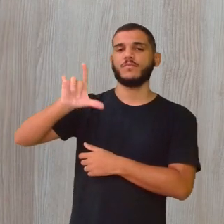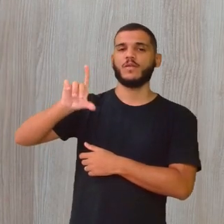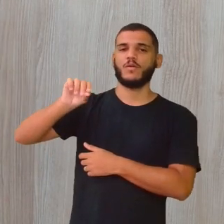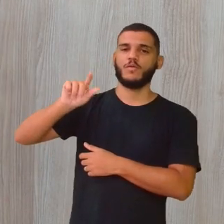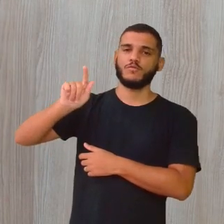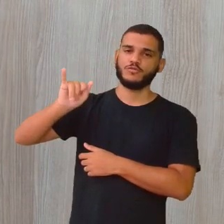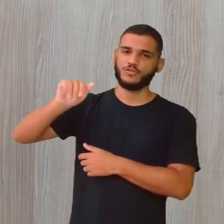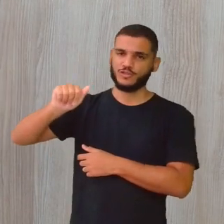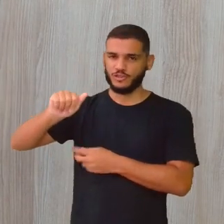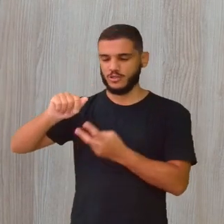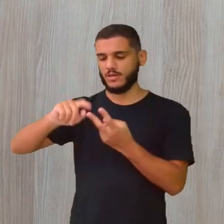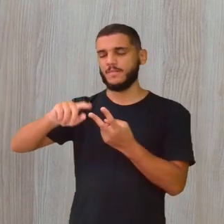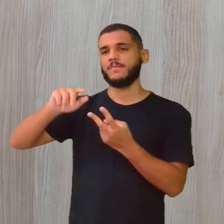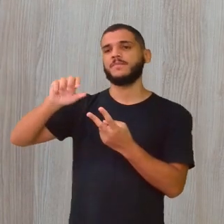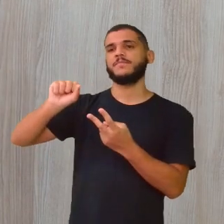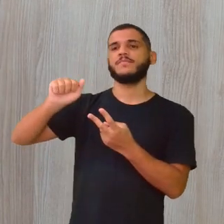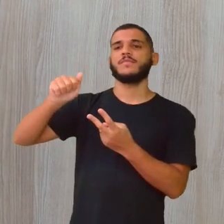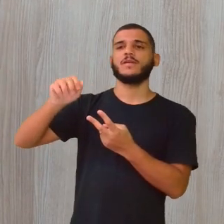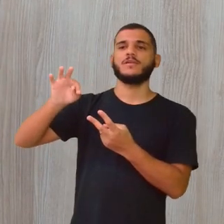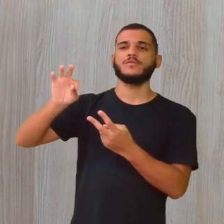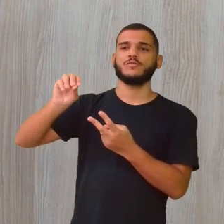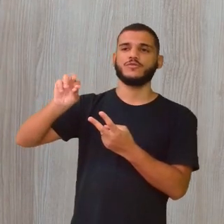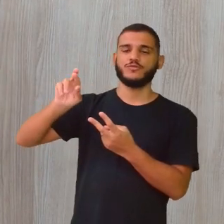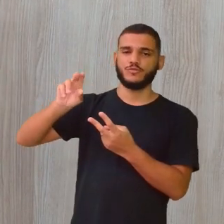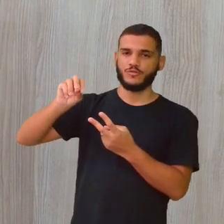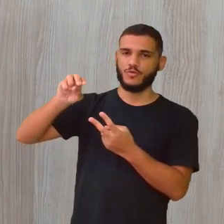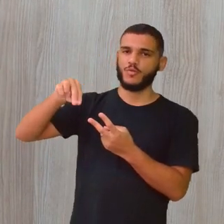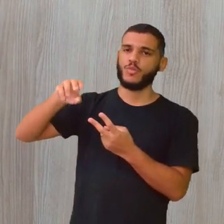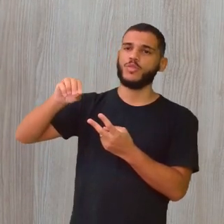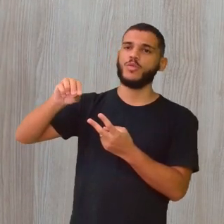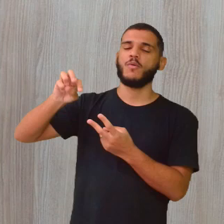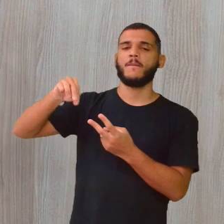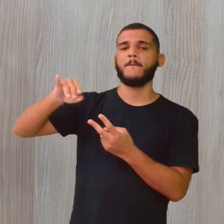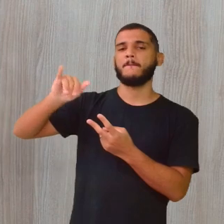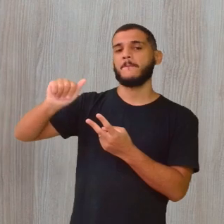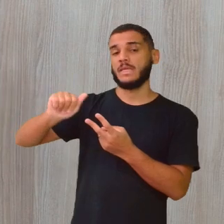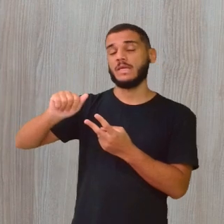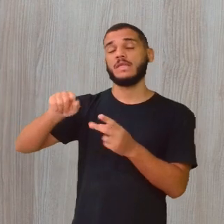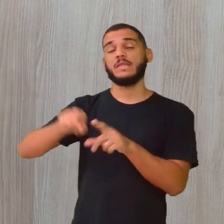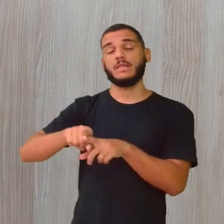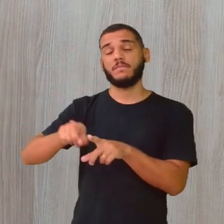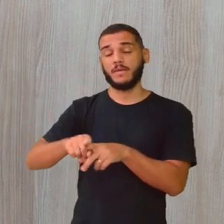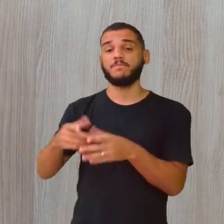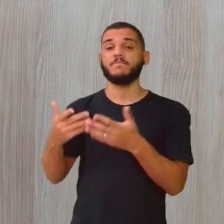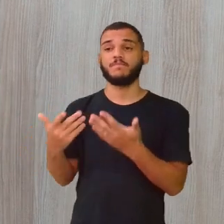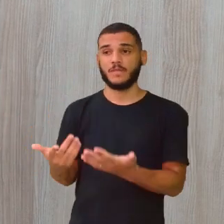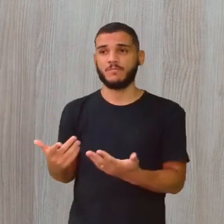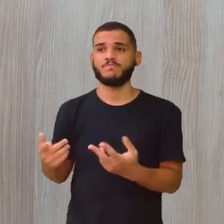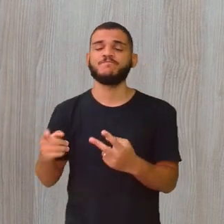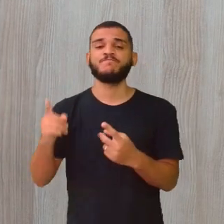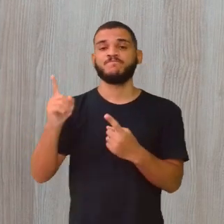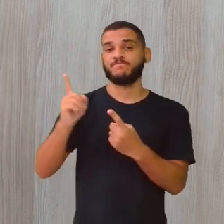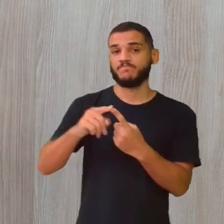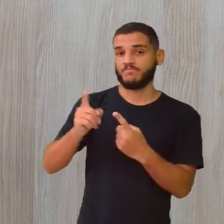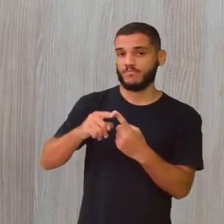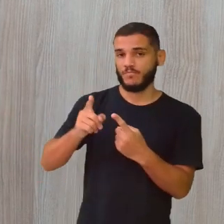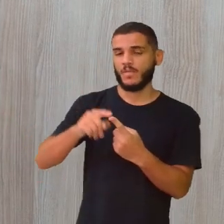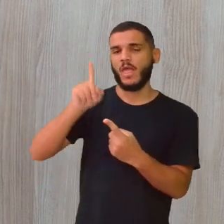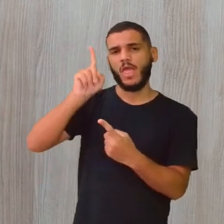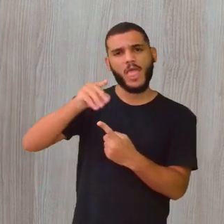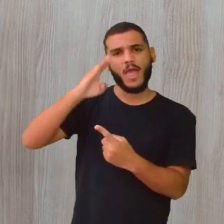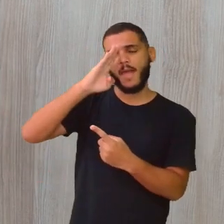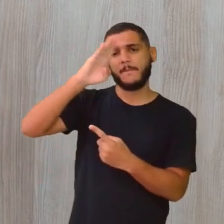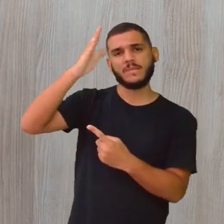estudar as estrelas, né? Estudar as estrelas. E lembrando que a astrologia, no mundo antigo, era um dos